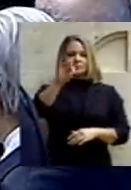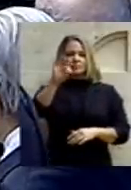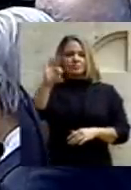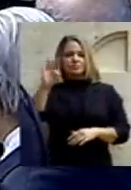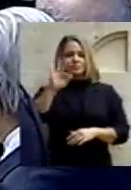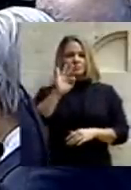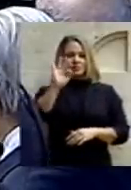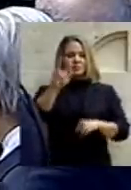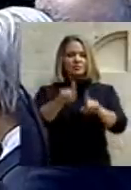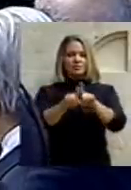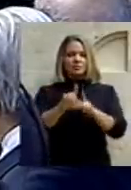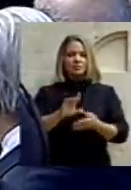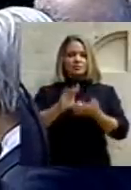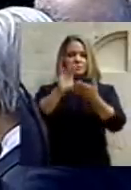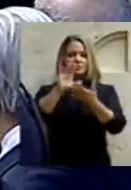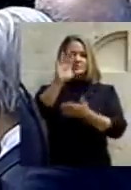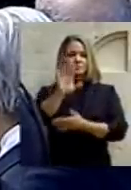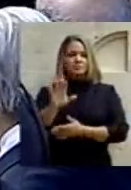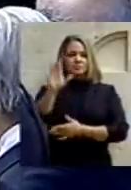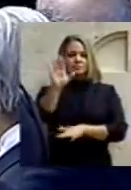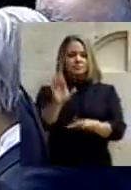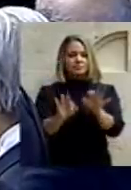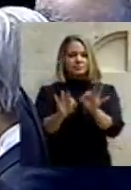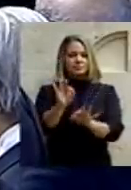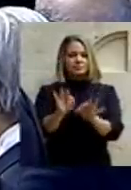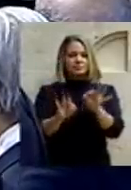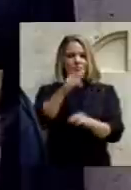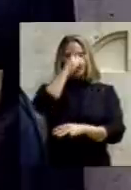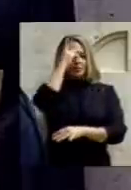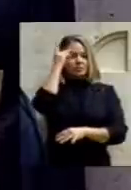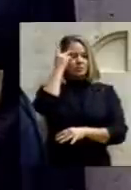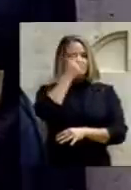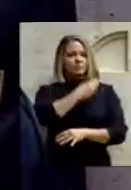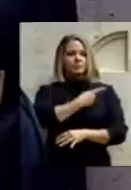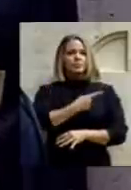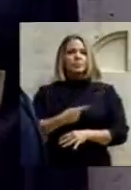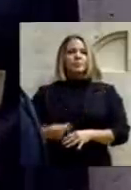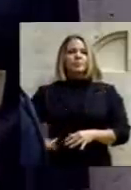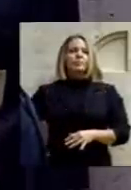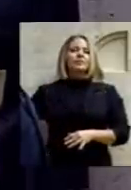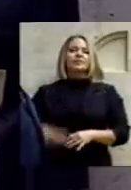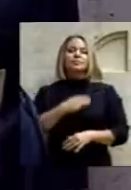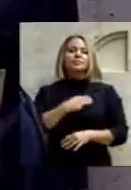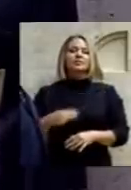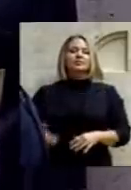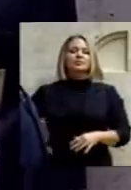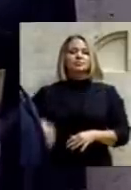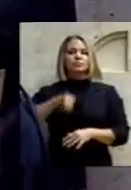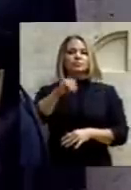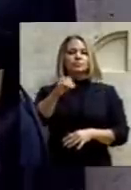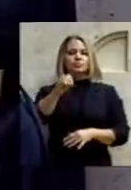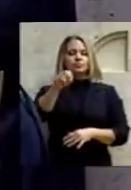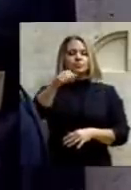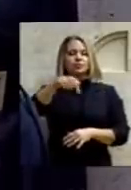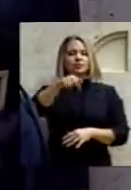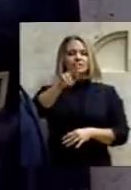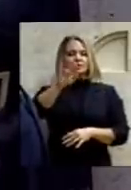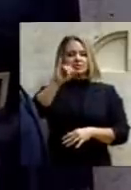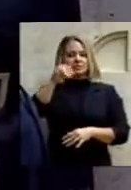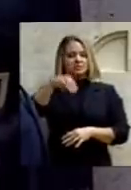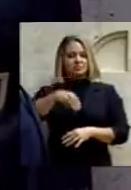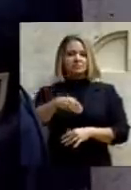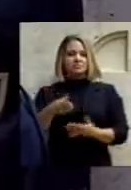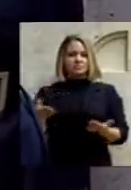Federal e do Conselho Nacional de Justiça, o excelentíssimo senhor ministro Joaquim Benedito Barbosa